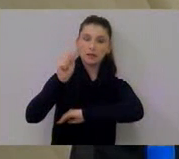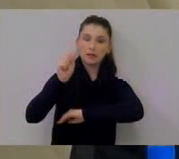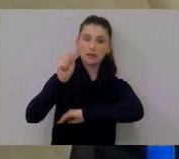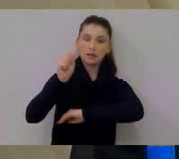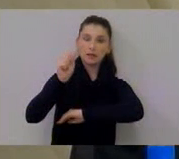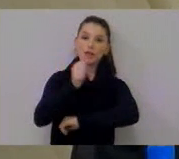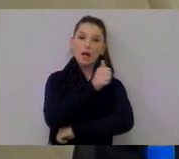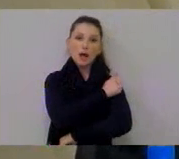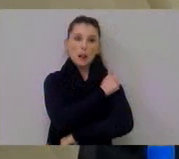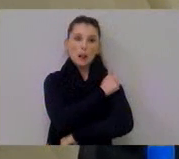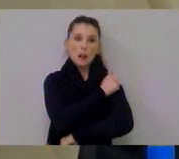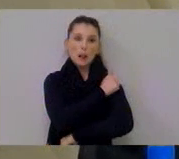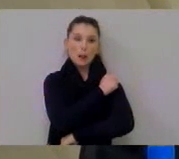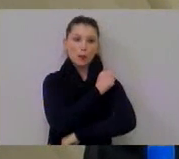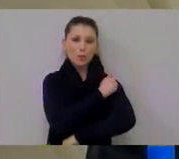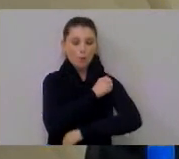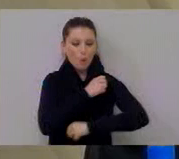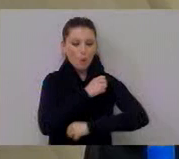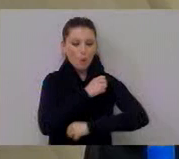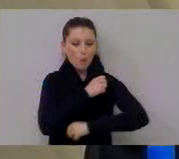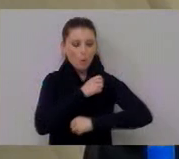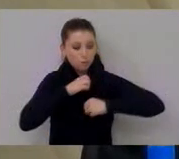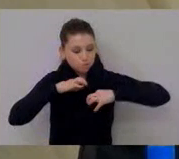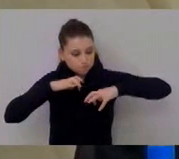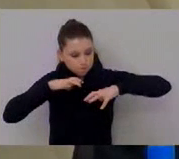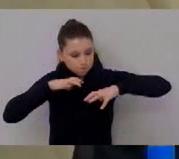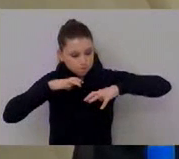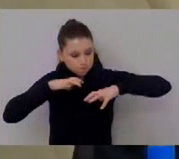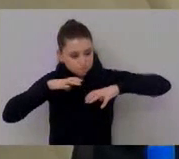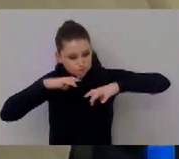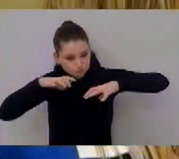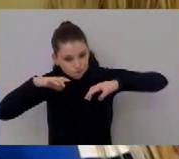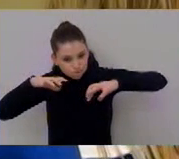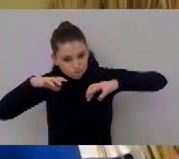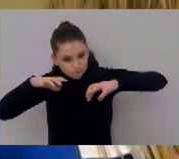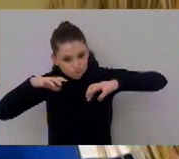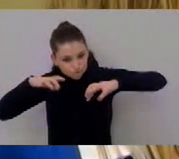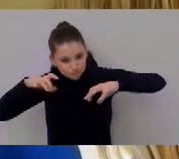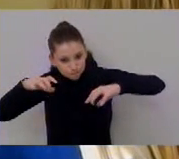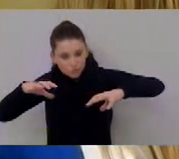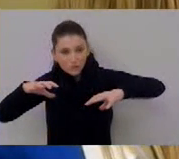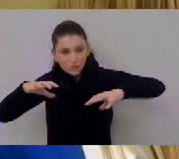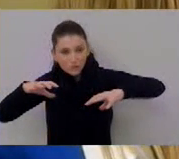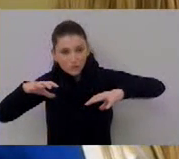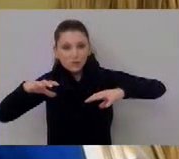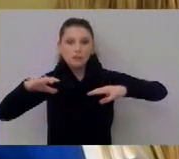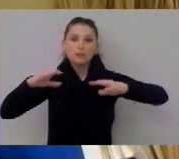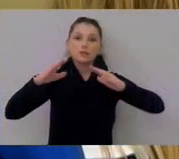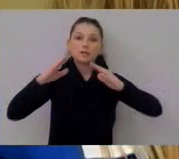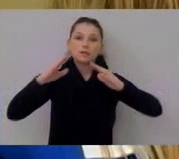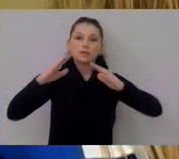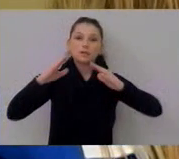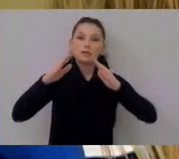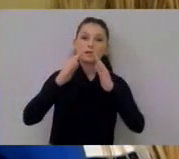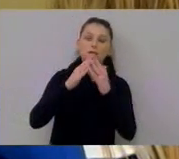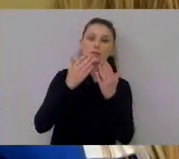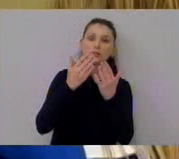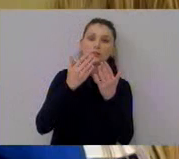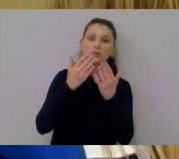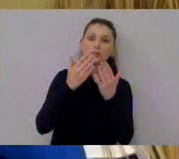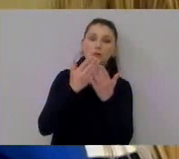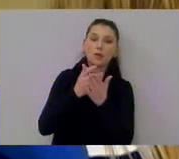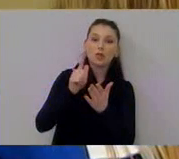Escola Estadual Padre Miguel Giaca, distrito de Rio Moina.